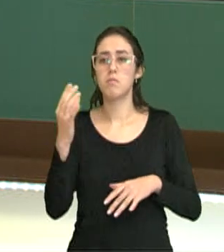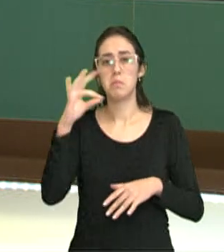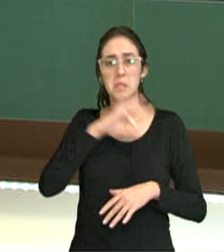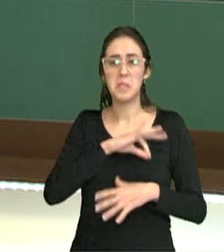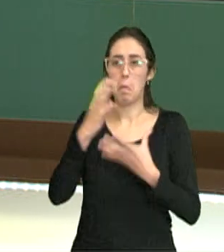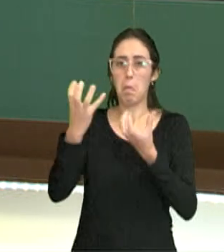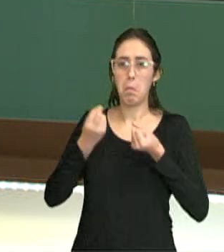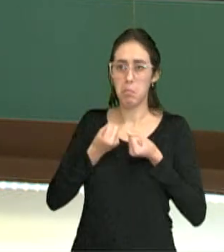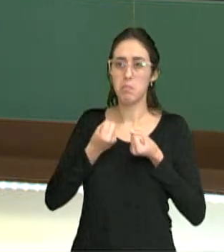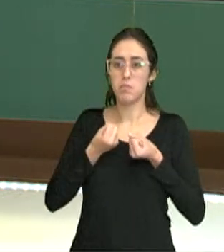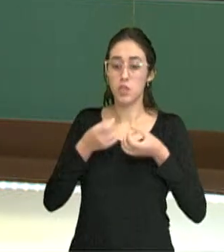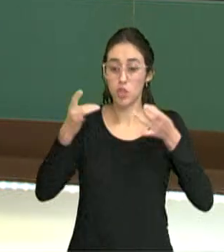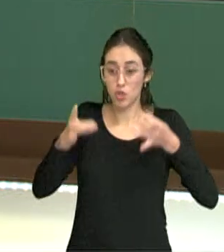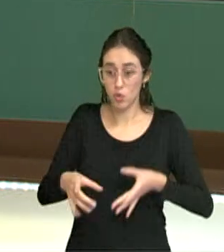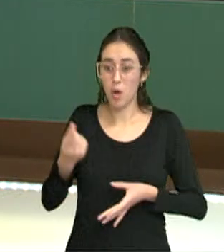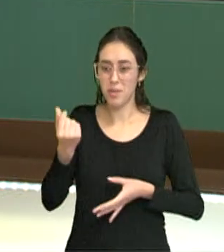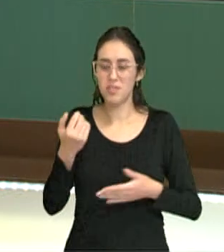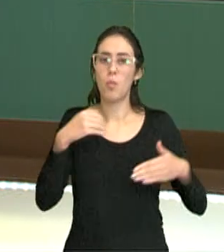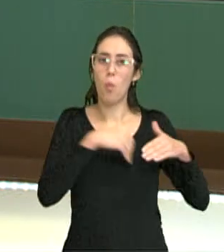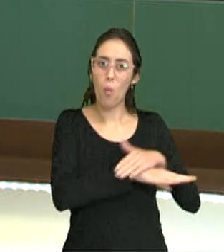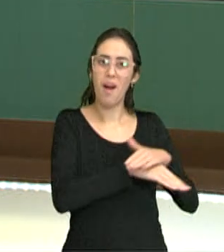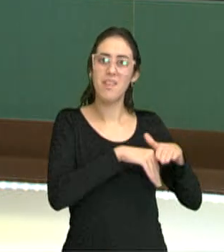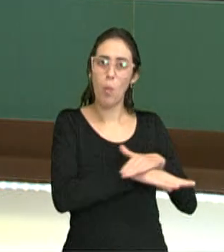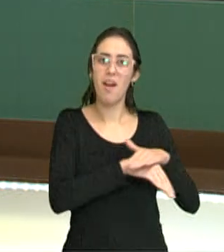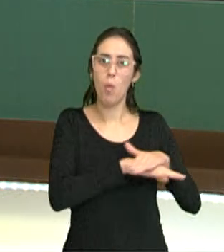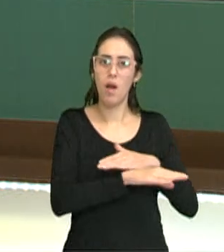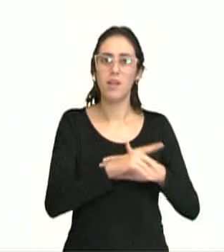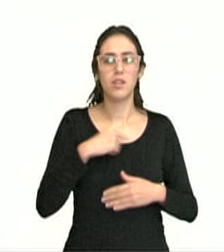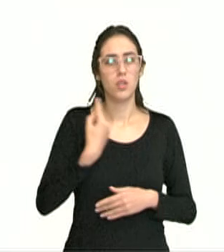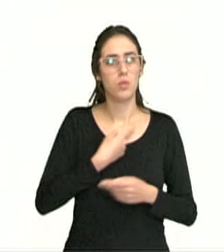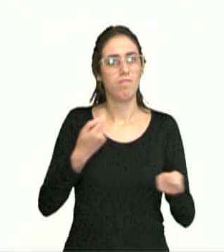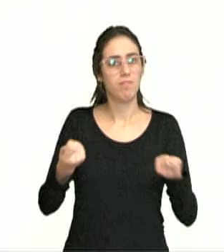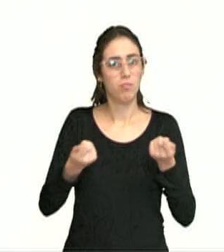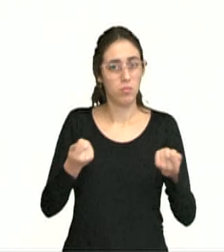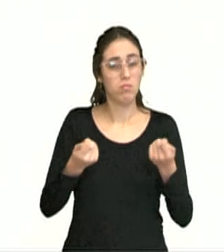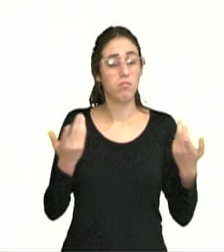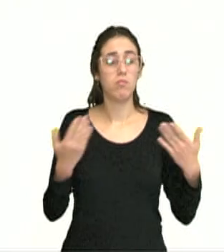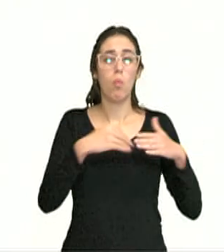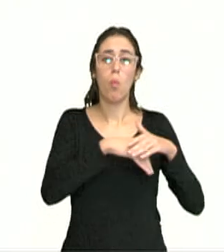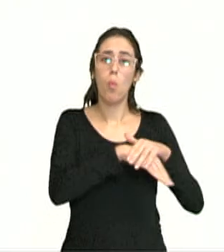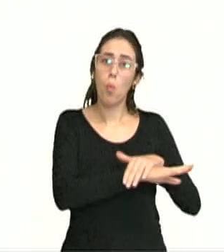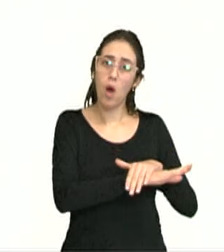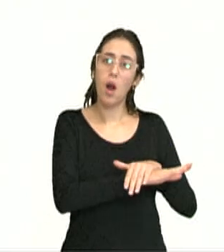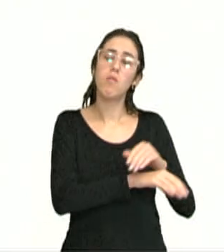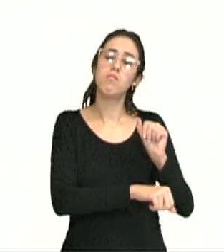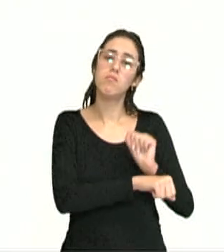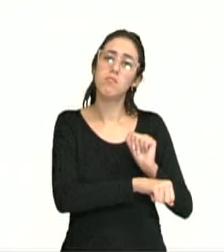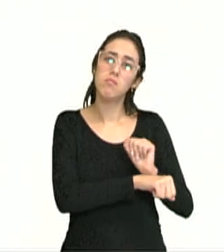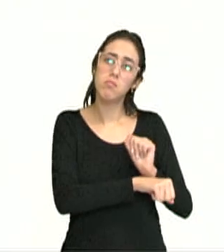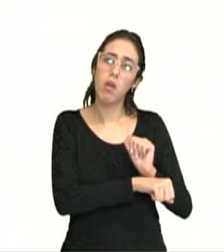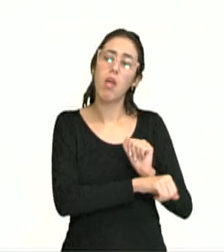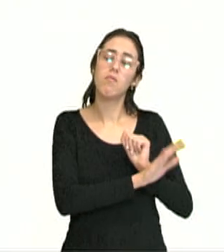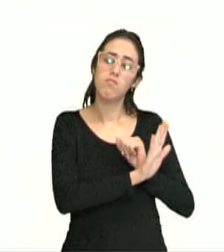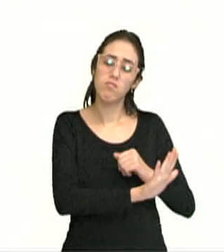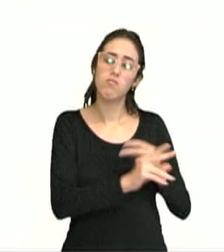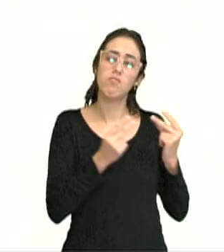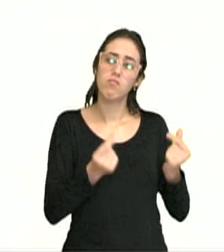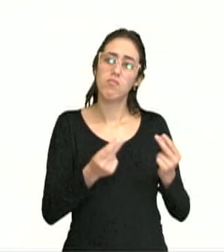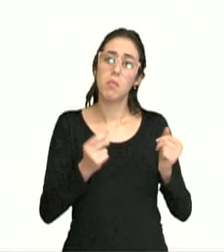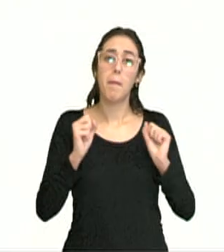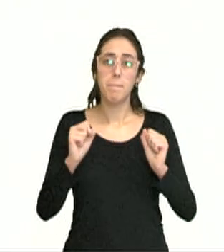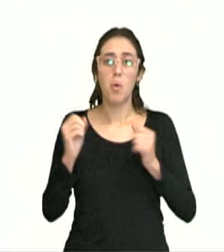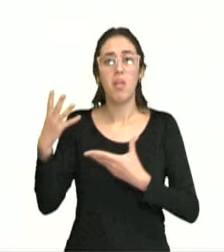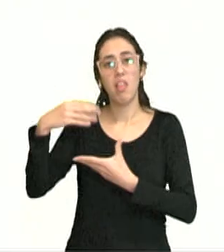tem que fazer sobrar, porque senão a gente não consegue economizar, e vai ser guardado. Seja ele guardado dentro de